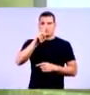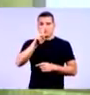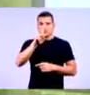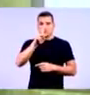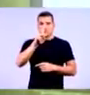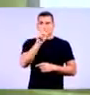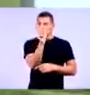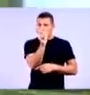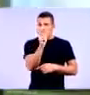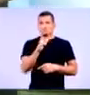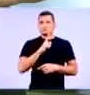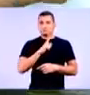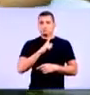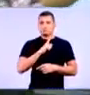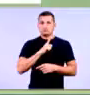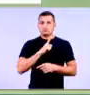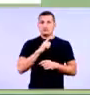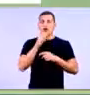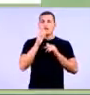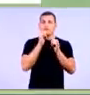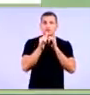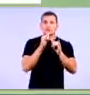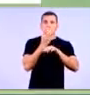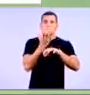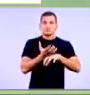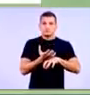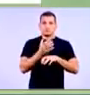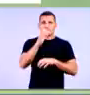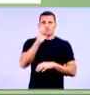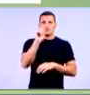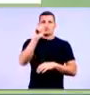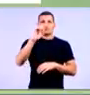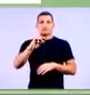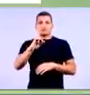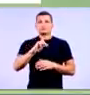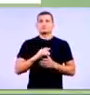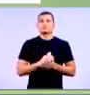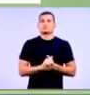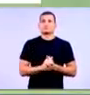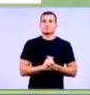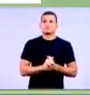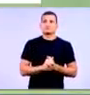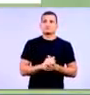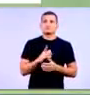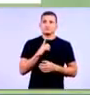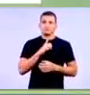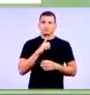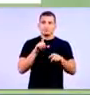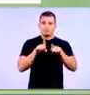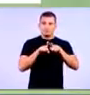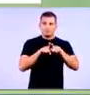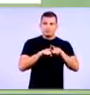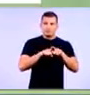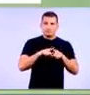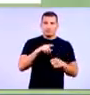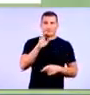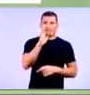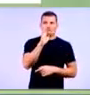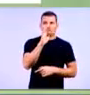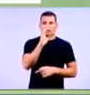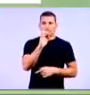de ambientação para EAD. Eu tenho aqui também outra ideia que me vem à mente, e por isso que é